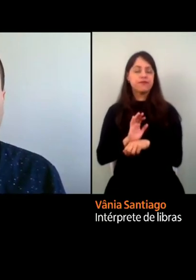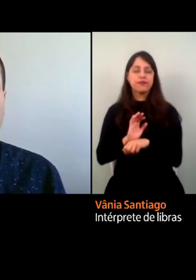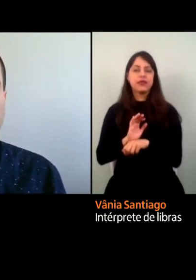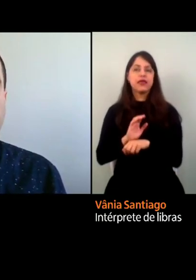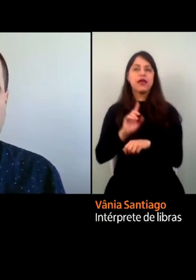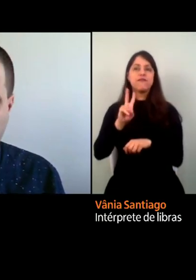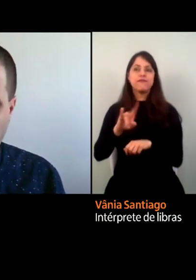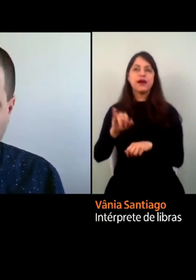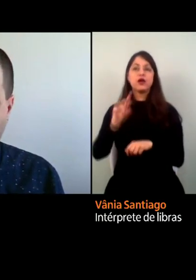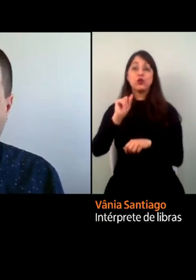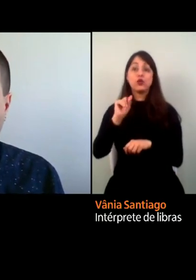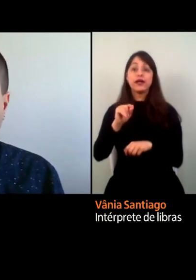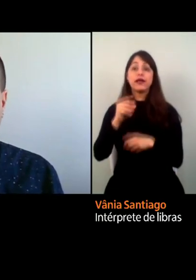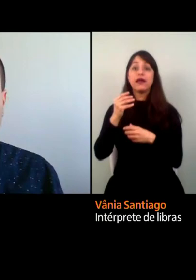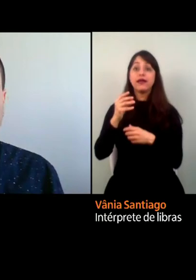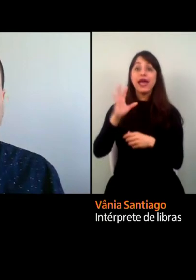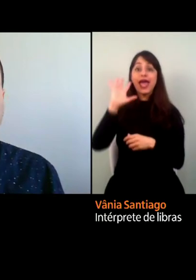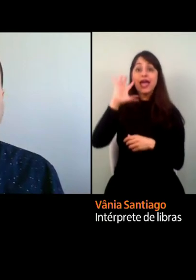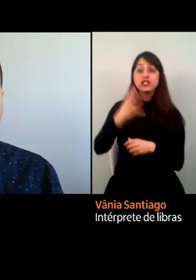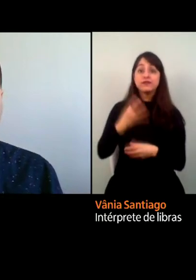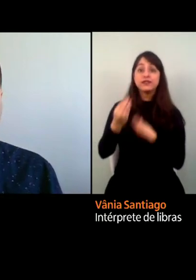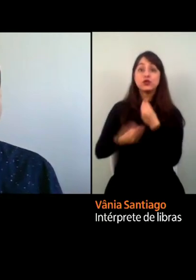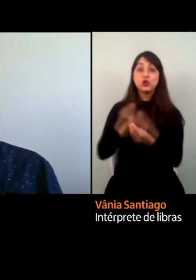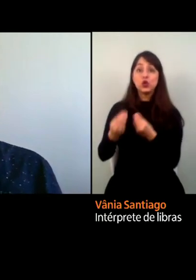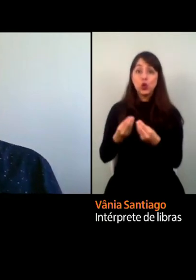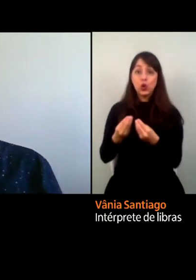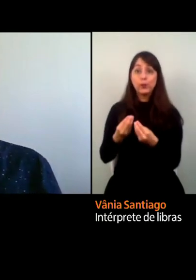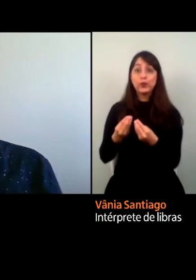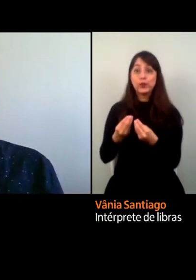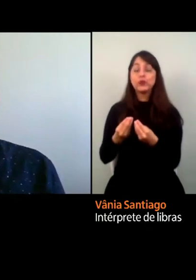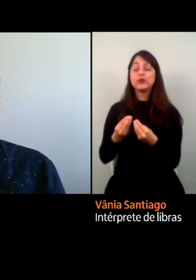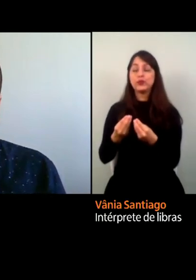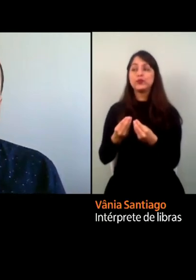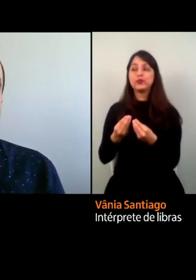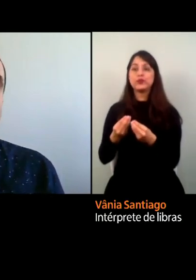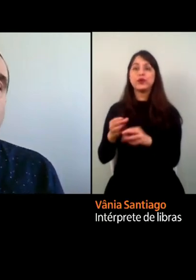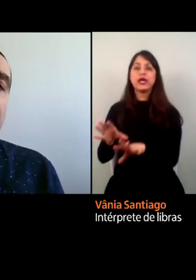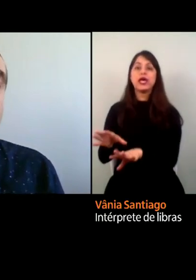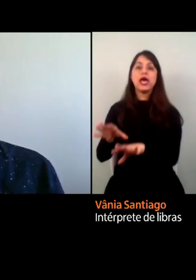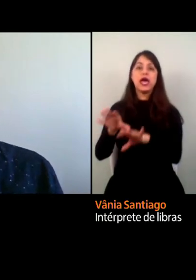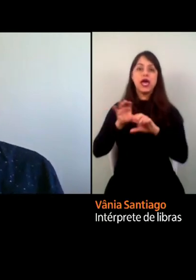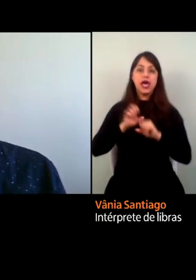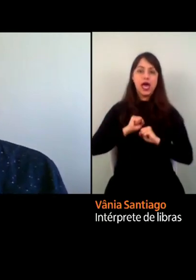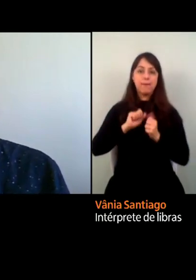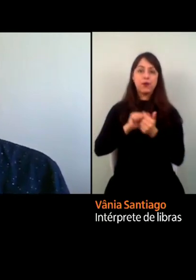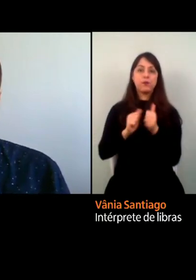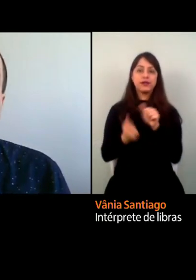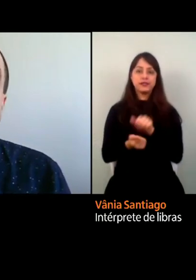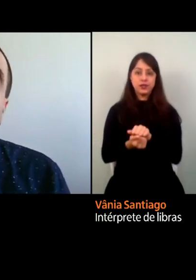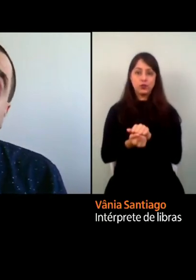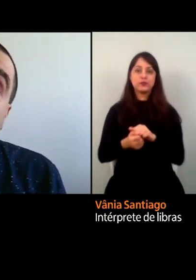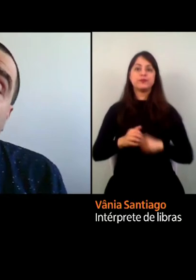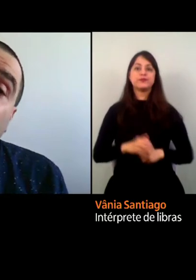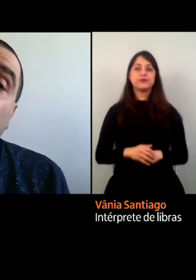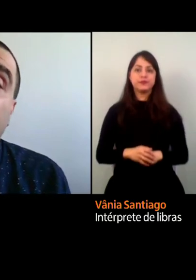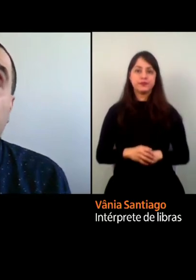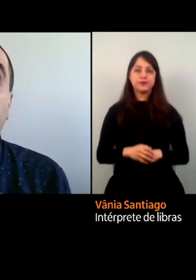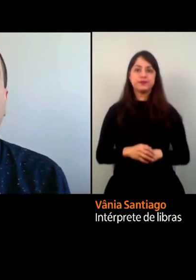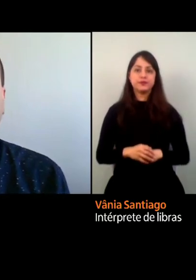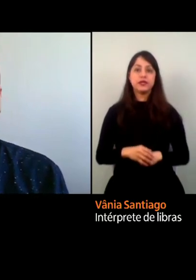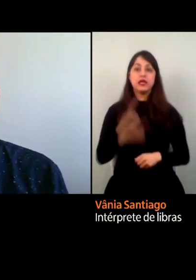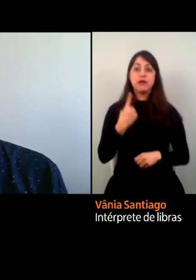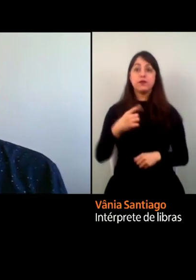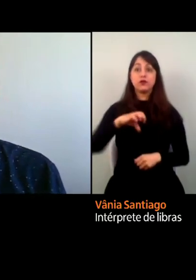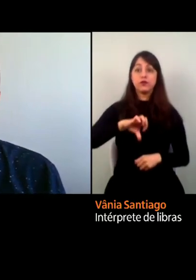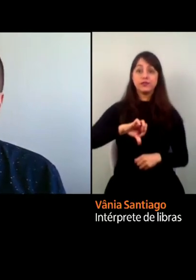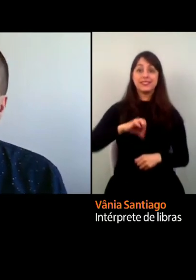reapropriação. Entre 1961